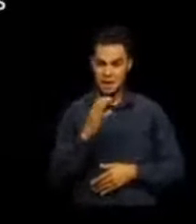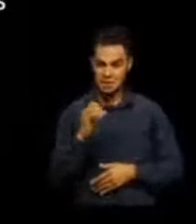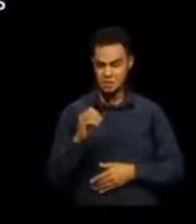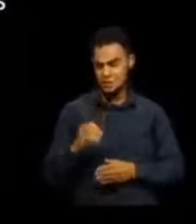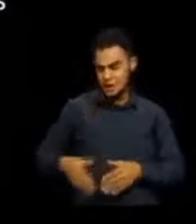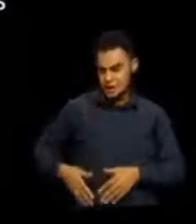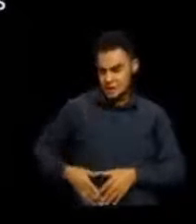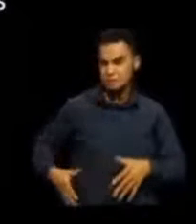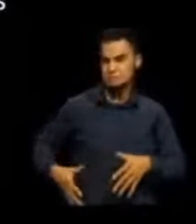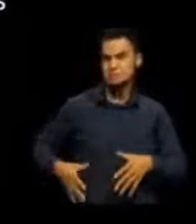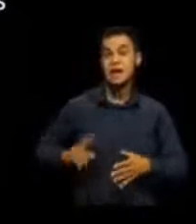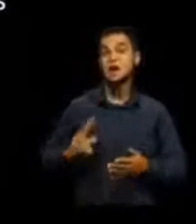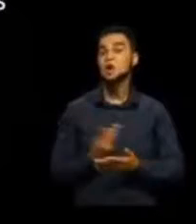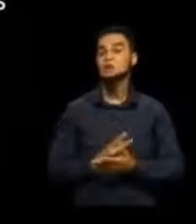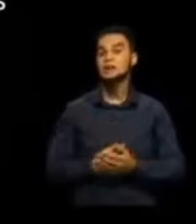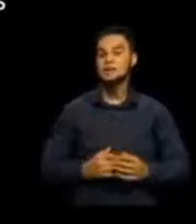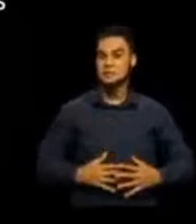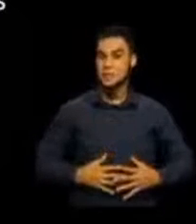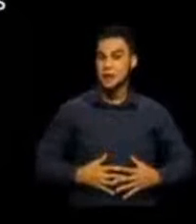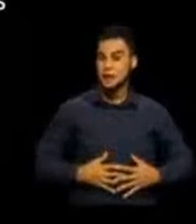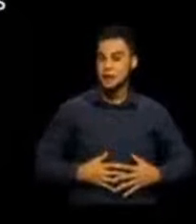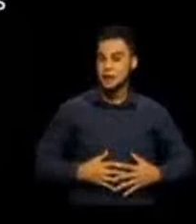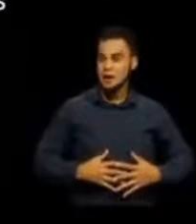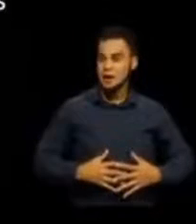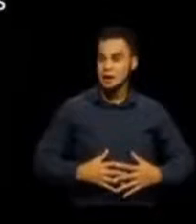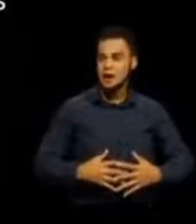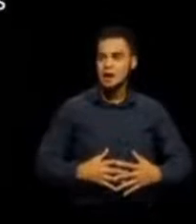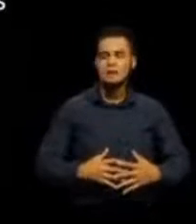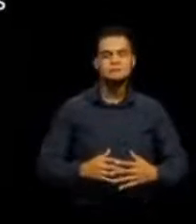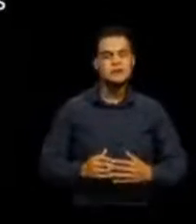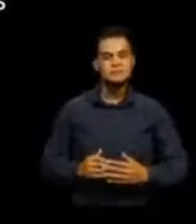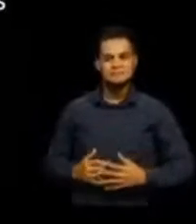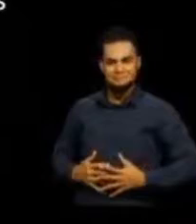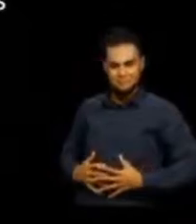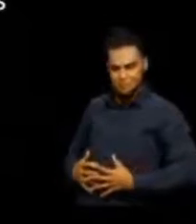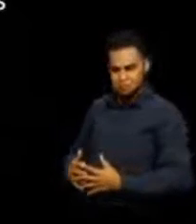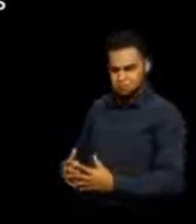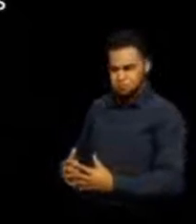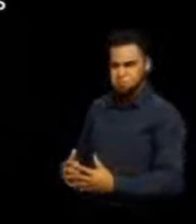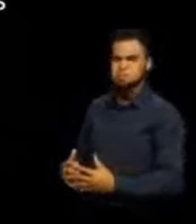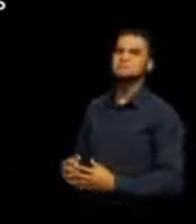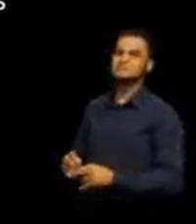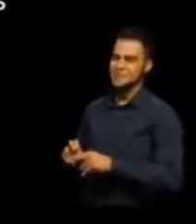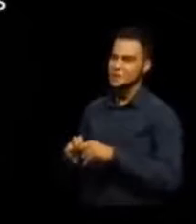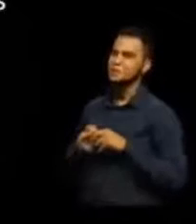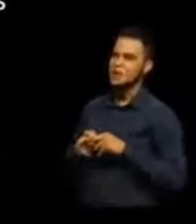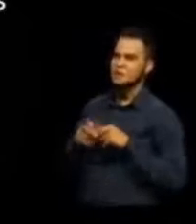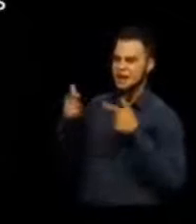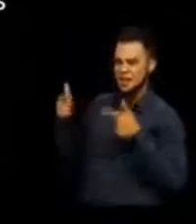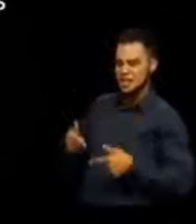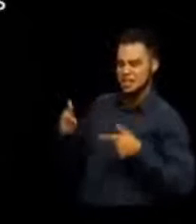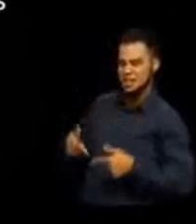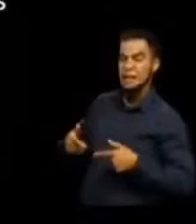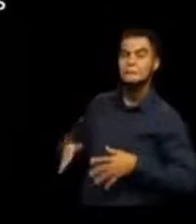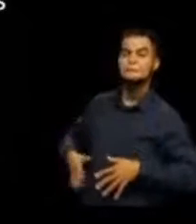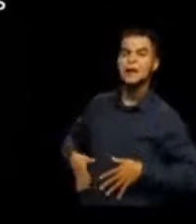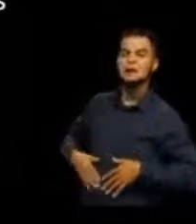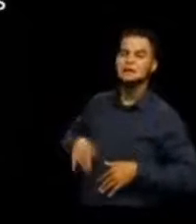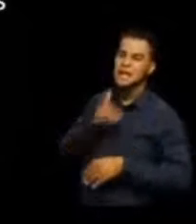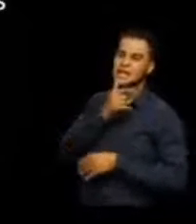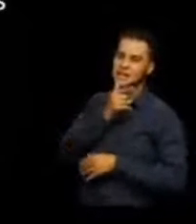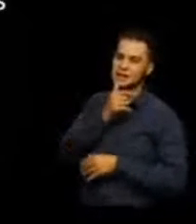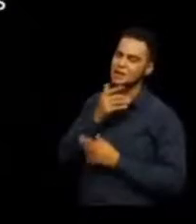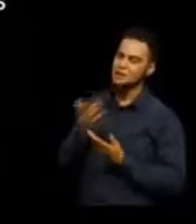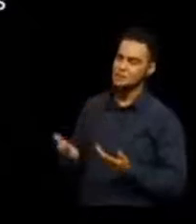que parece que tá, daí o nome, barriga d'água, aquela barriga grande. A transmissão se dá por penetração